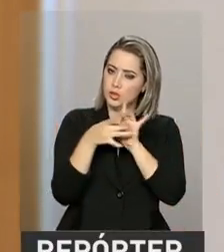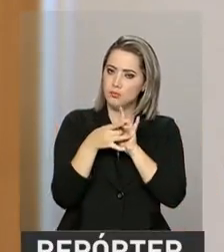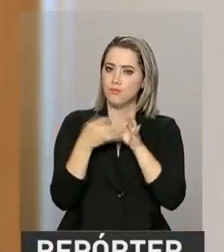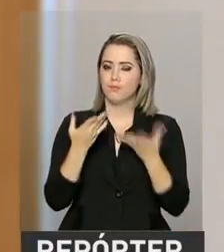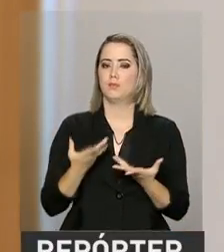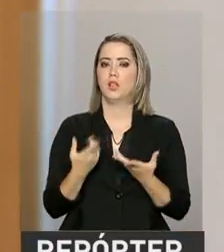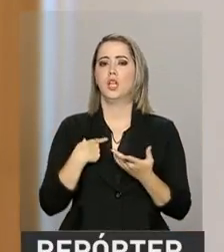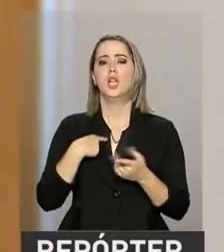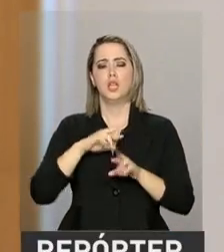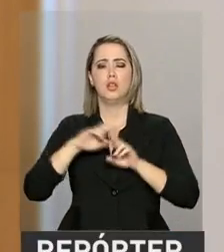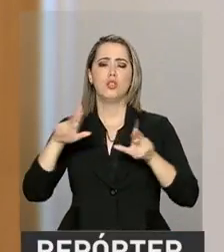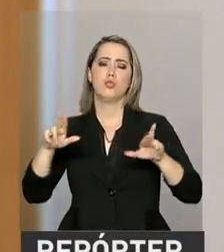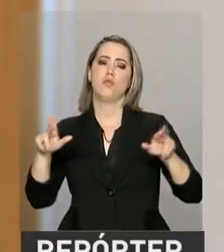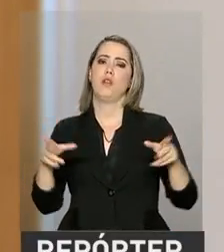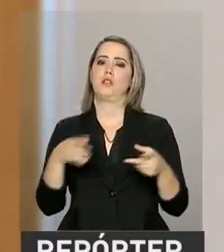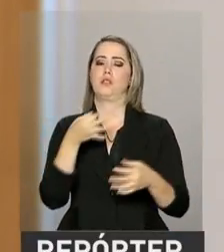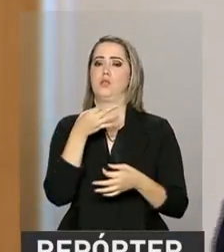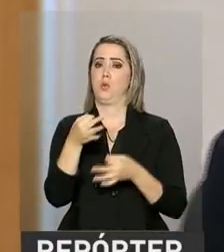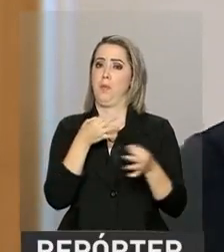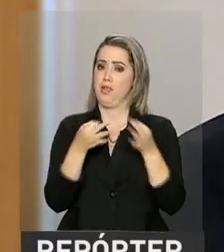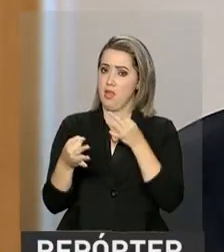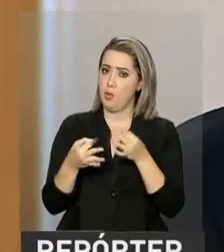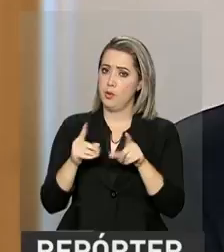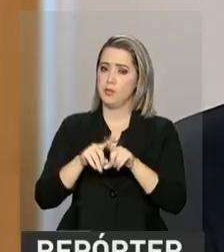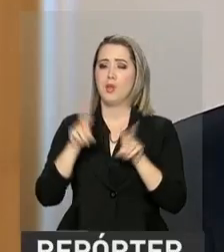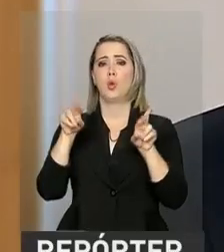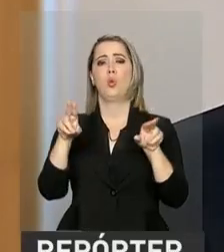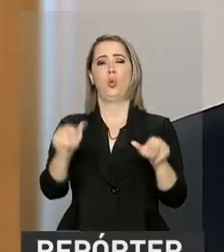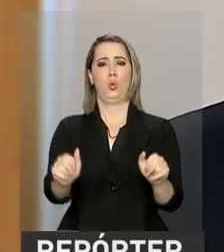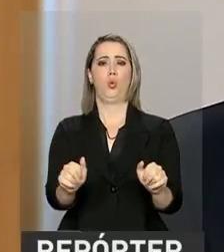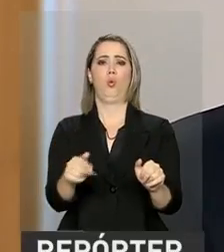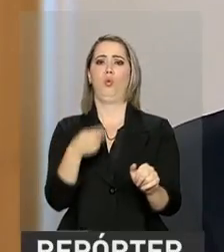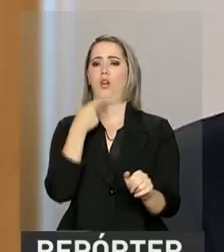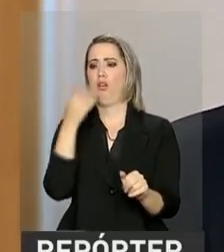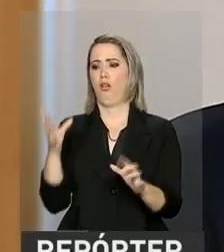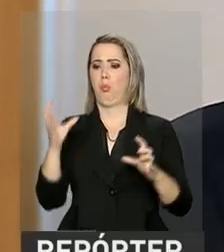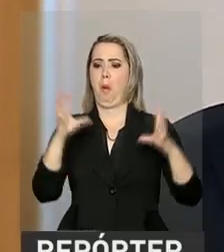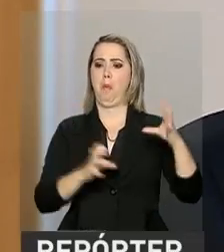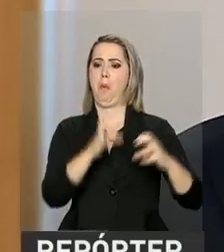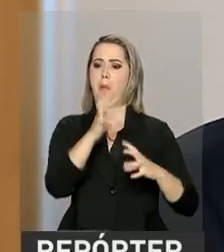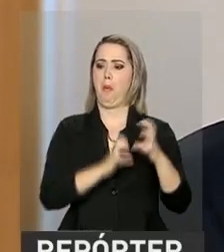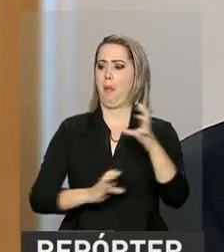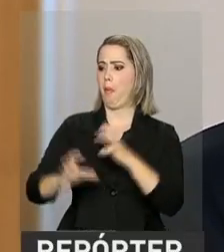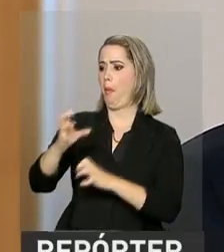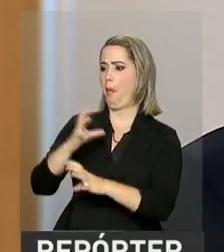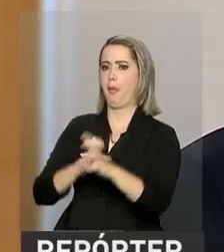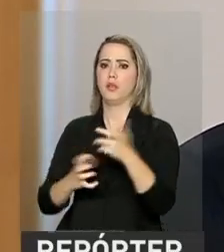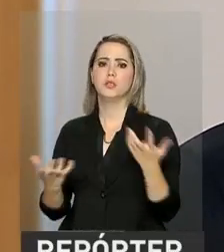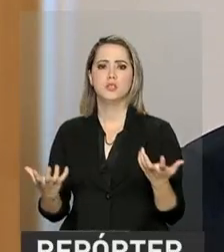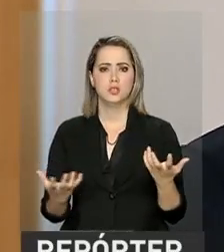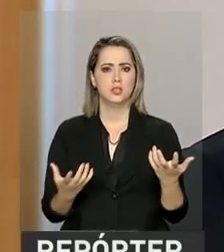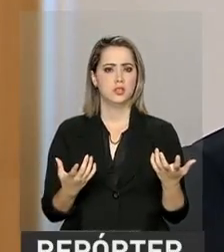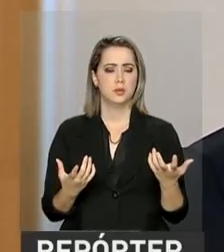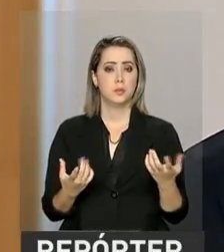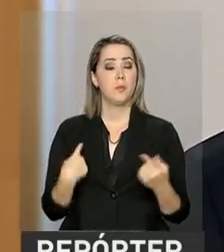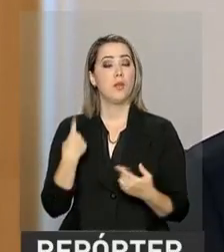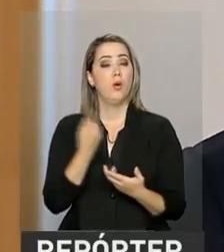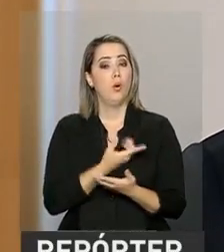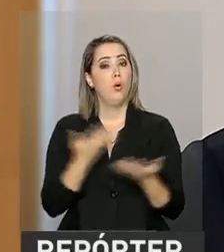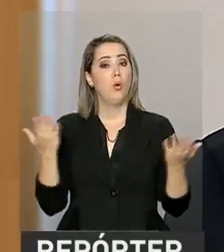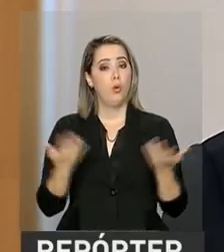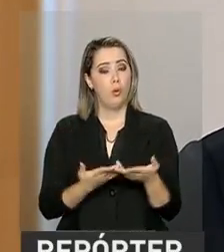se às mais variadas agressões de natureza verbal ou física hoje nós